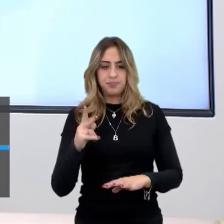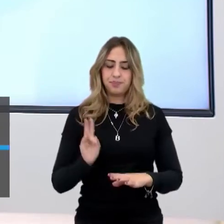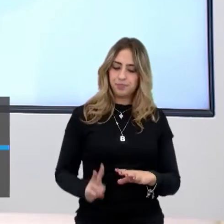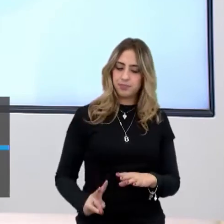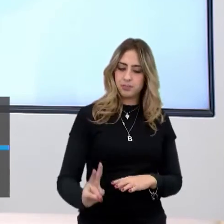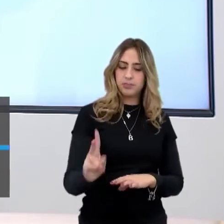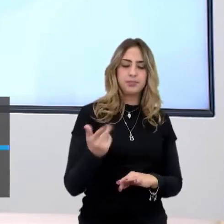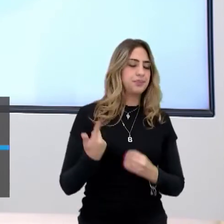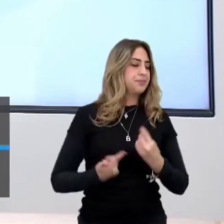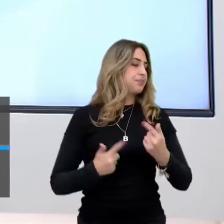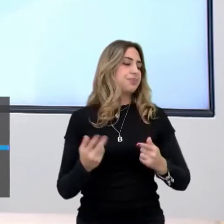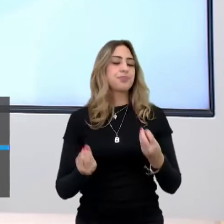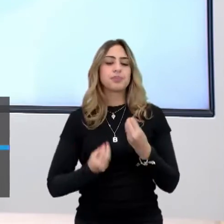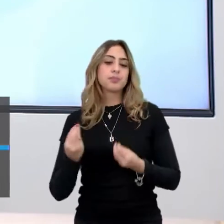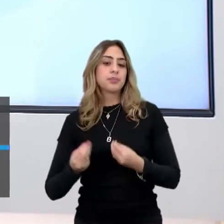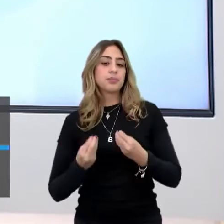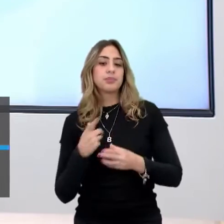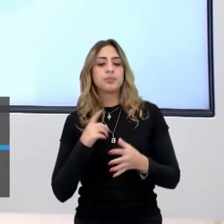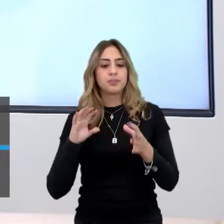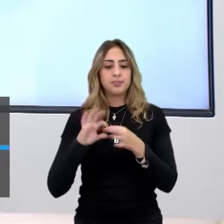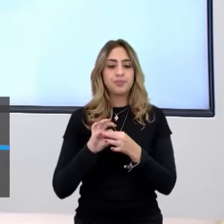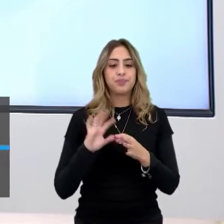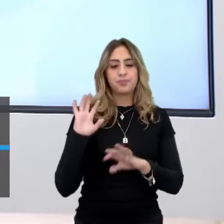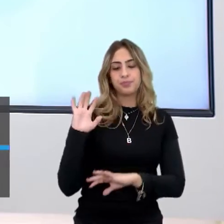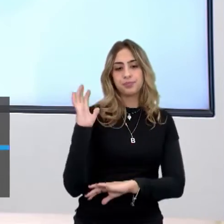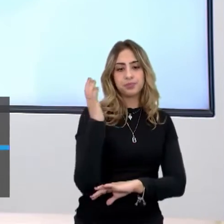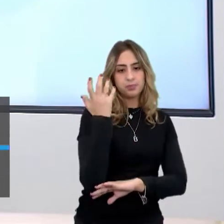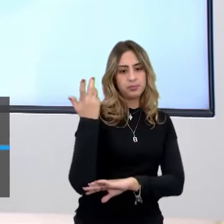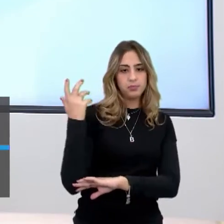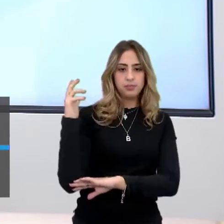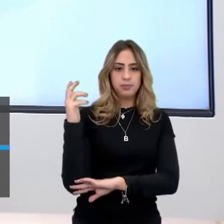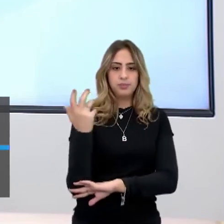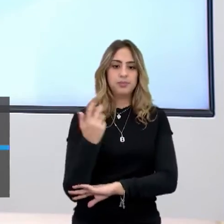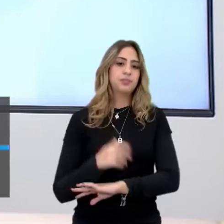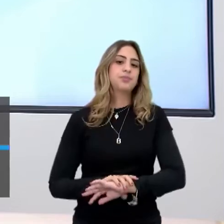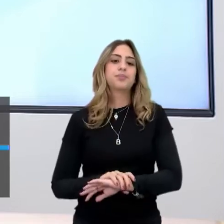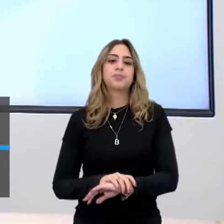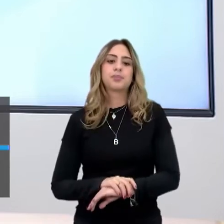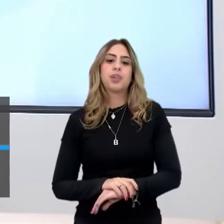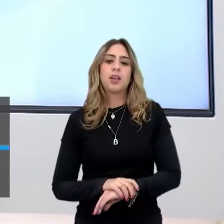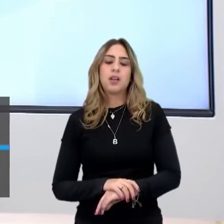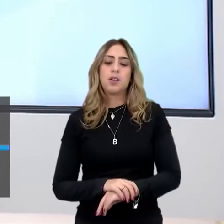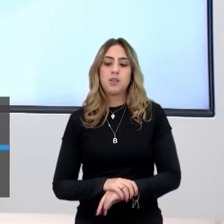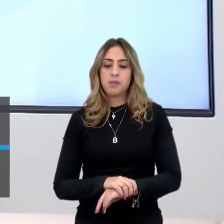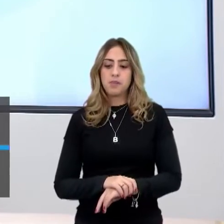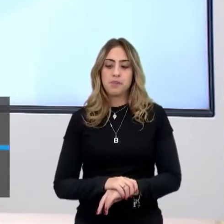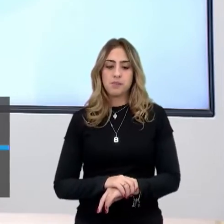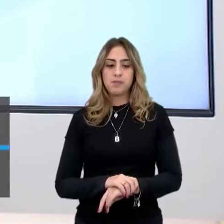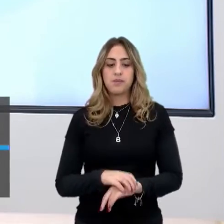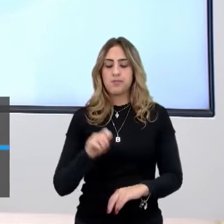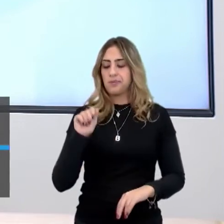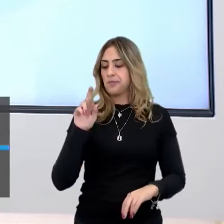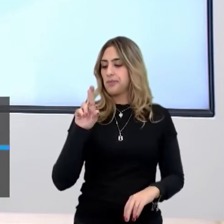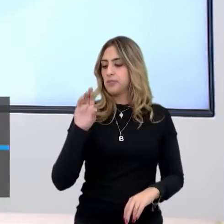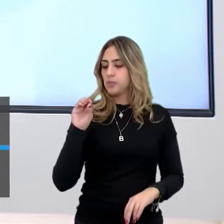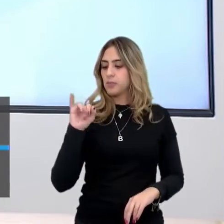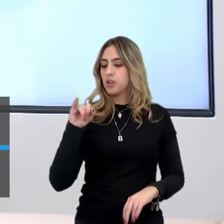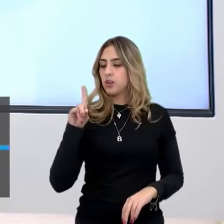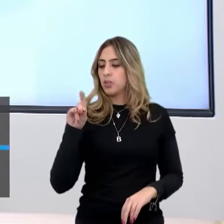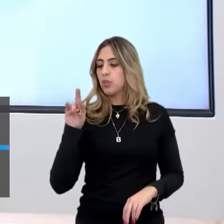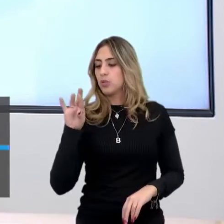Não tem como desassociar hoje a questão ambiental do agronegócio, da agroindústria, não